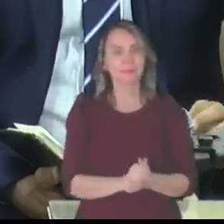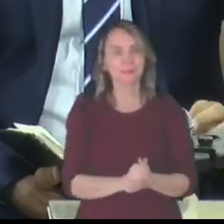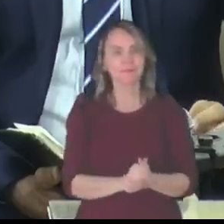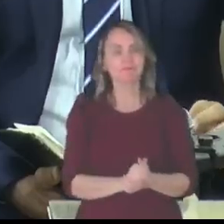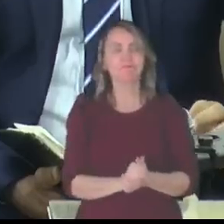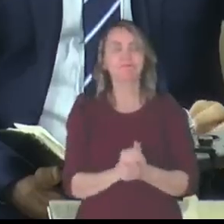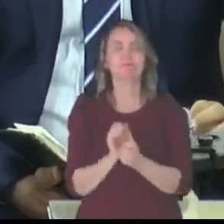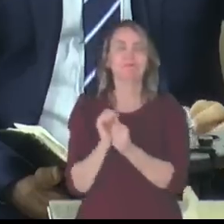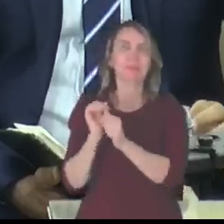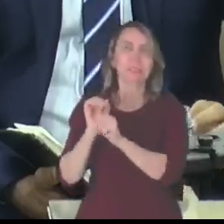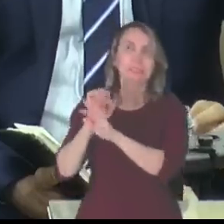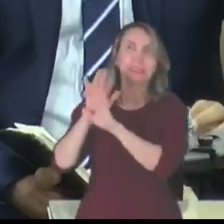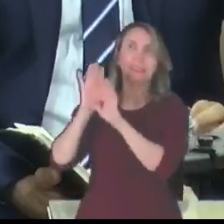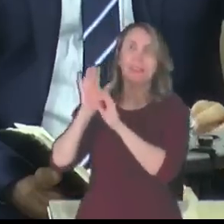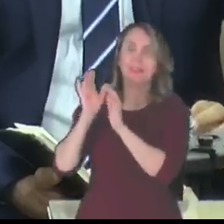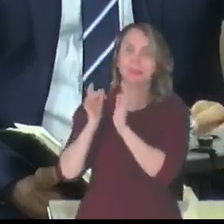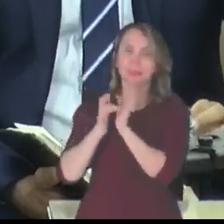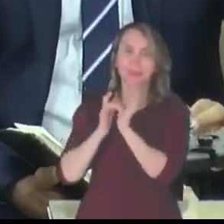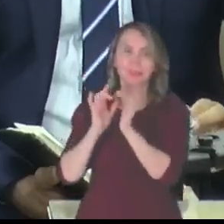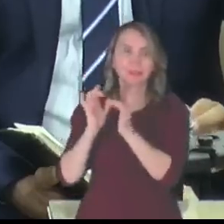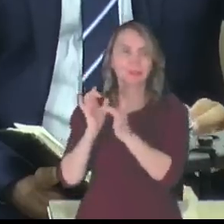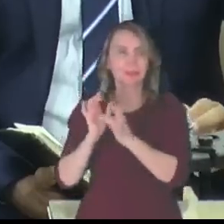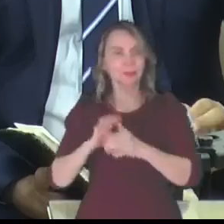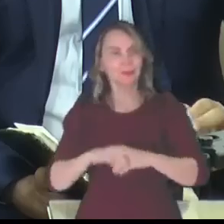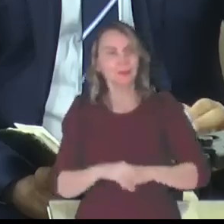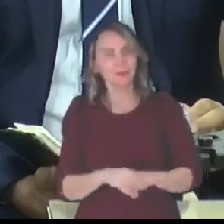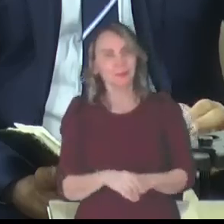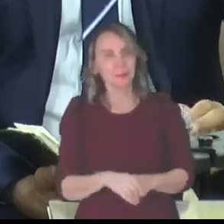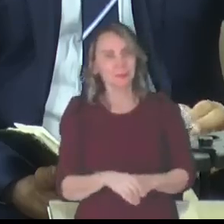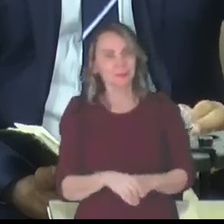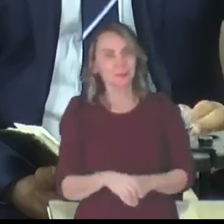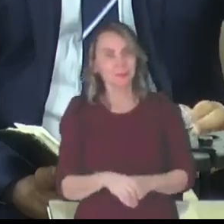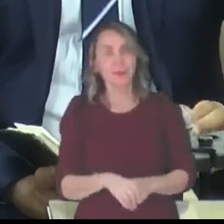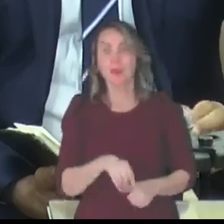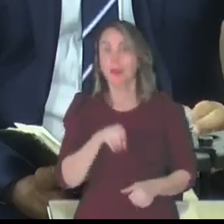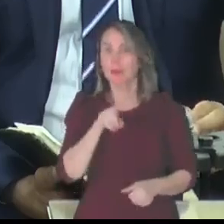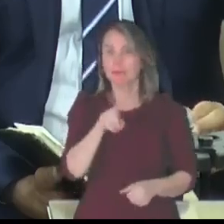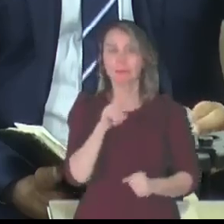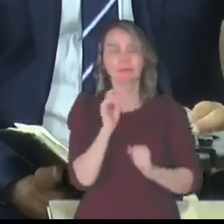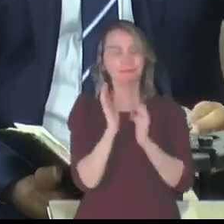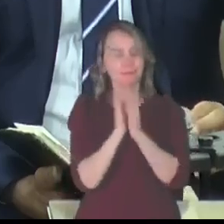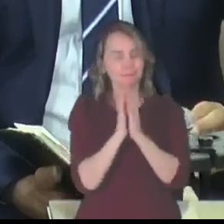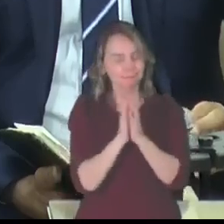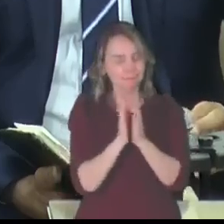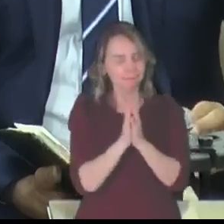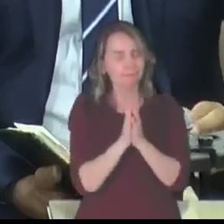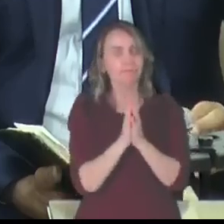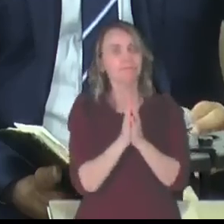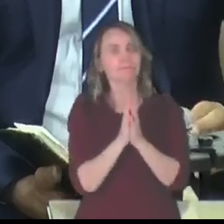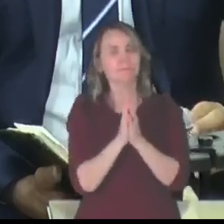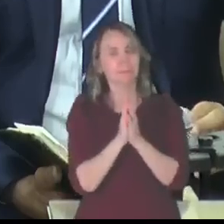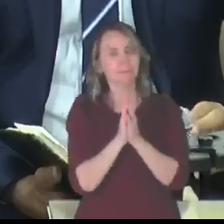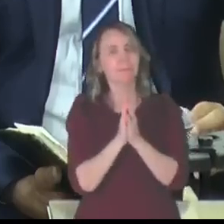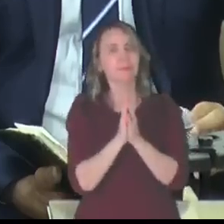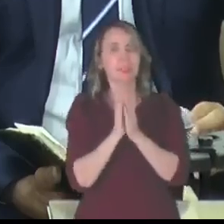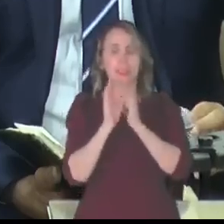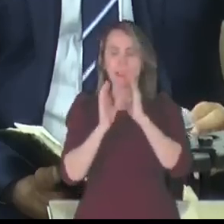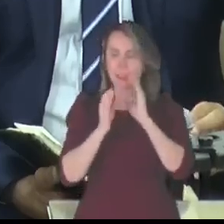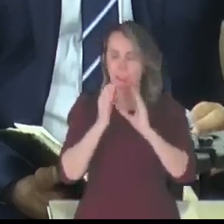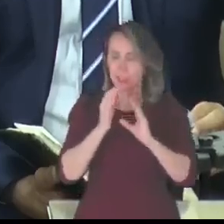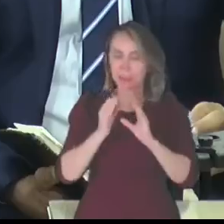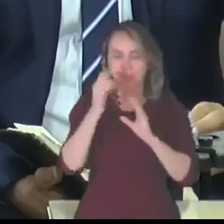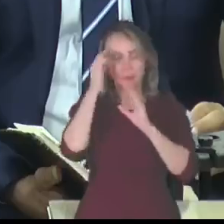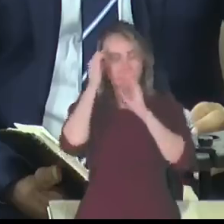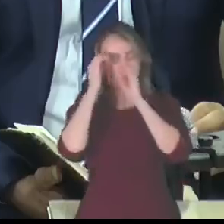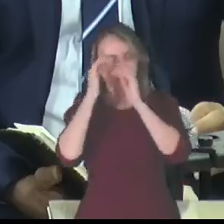Glória a Jesus quando você ora quando você canta quando você medita quando você adora